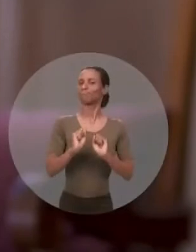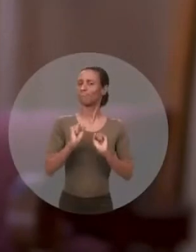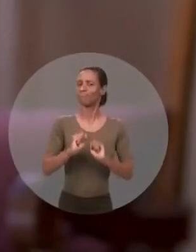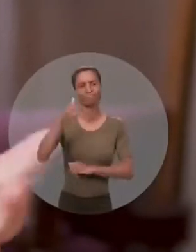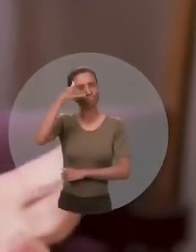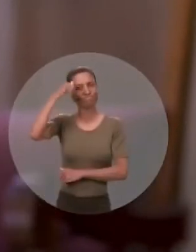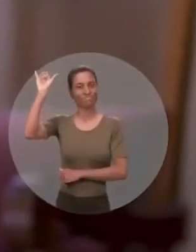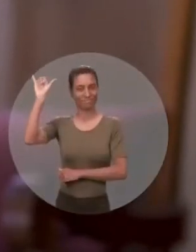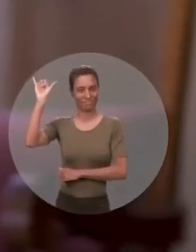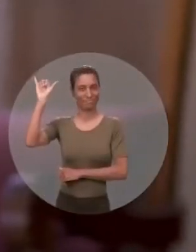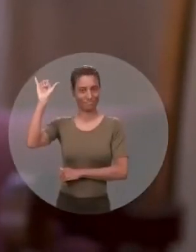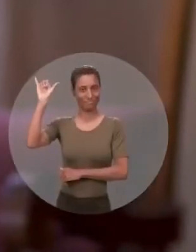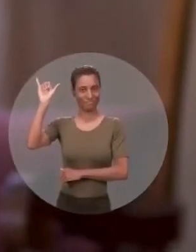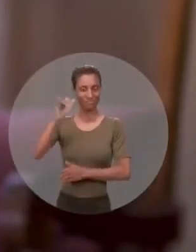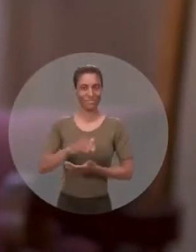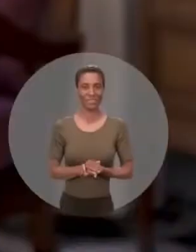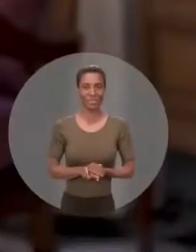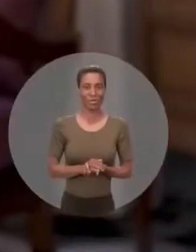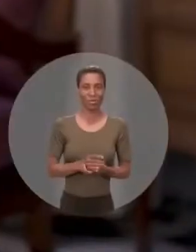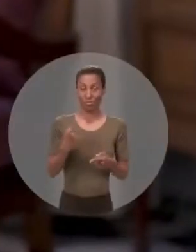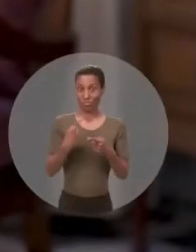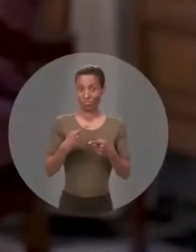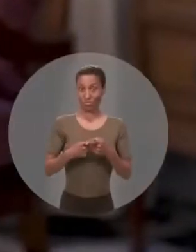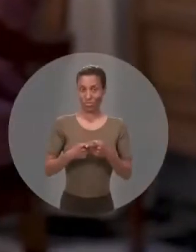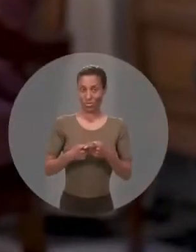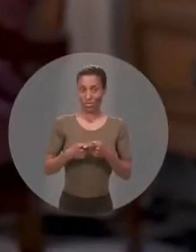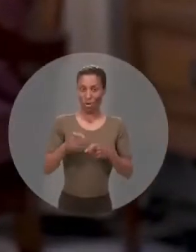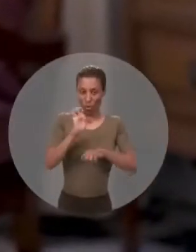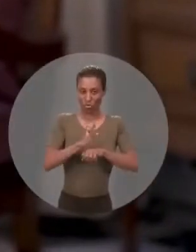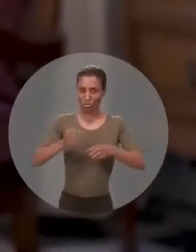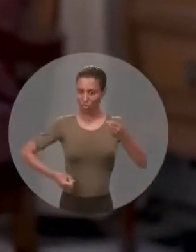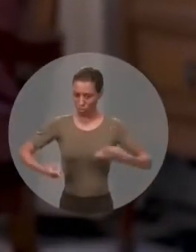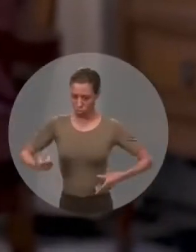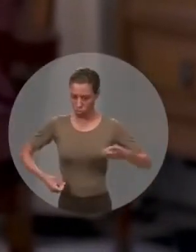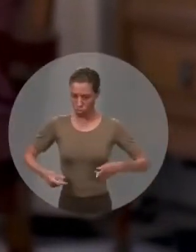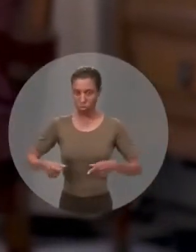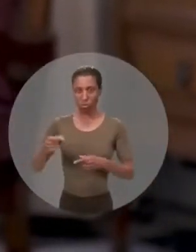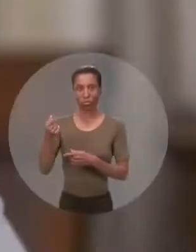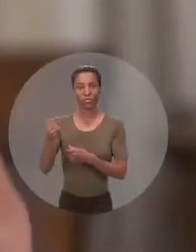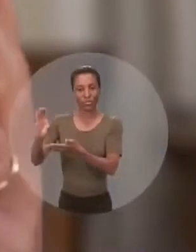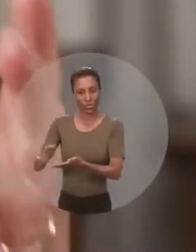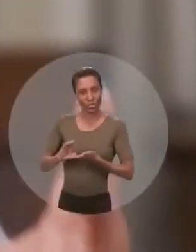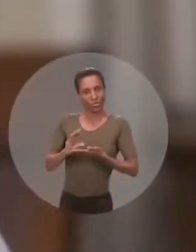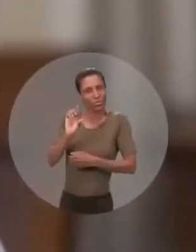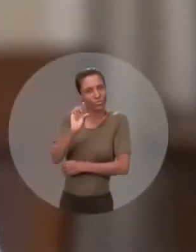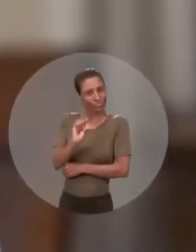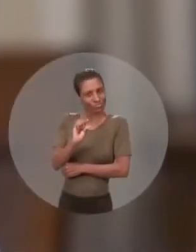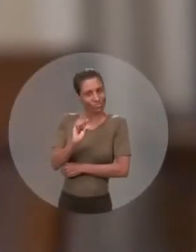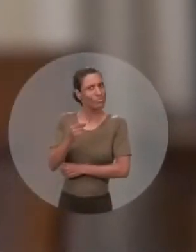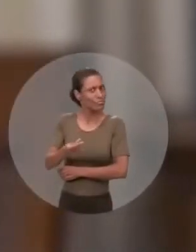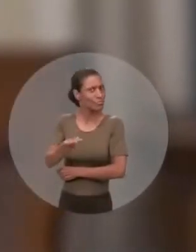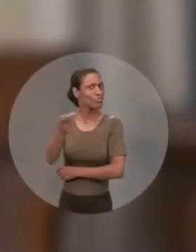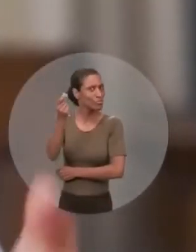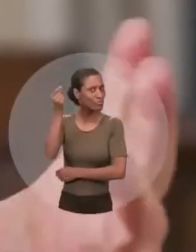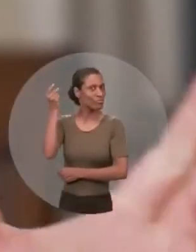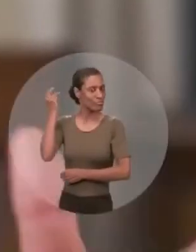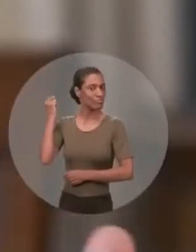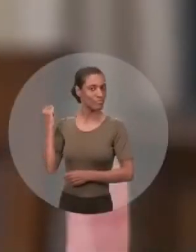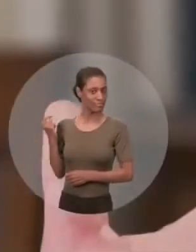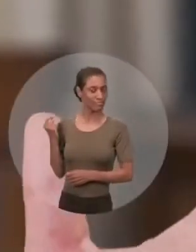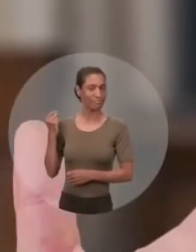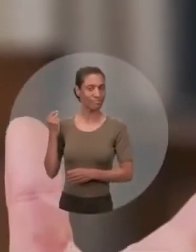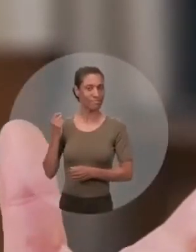acidente que poderia ter sido evitado. Um caso onde o Estado gasta mais do que arrecada